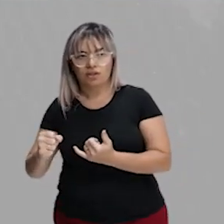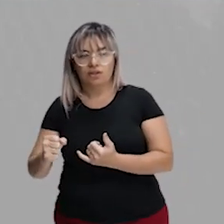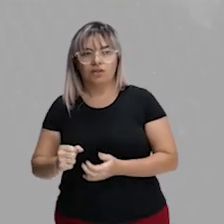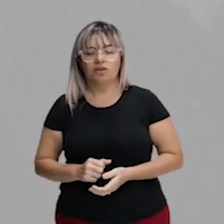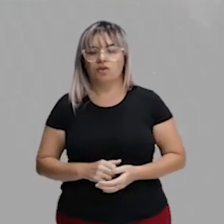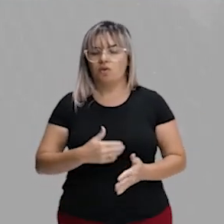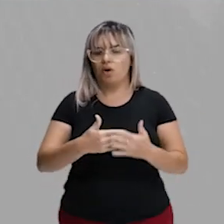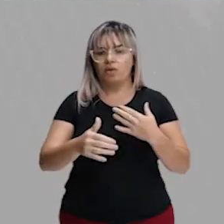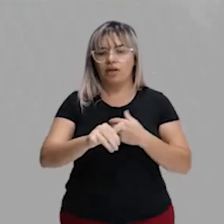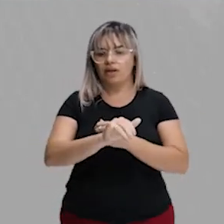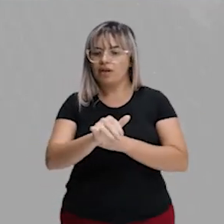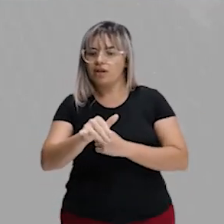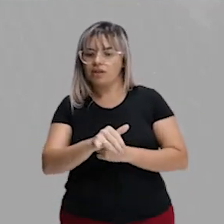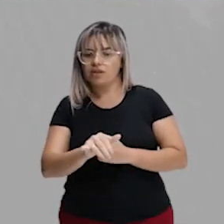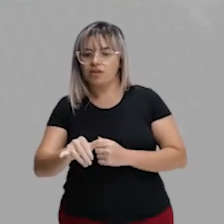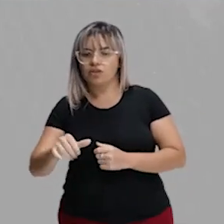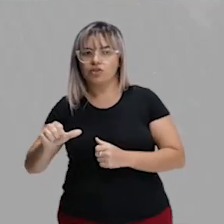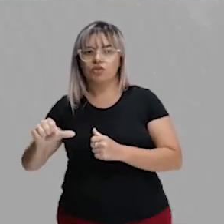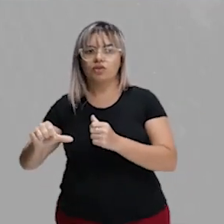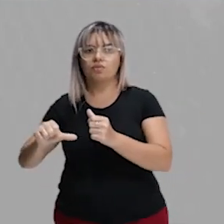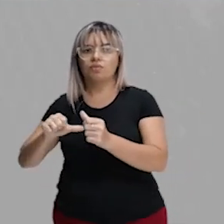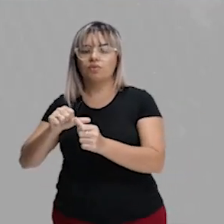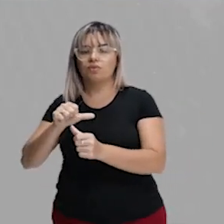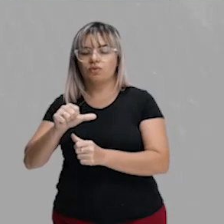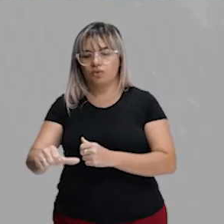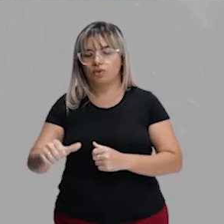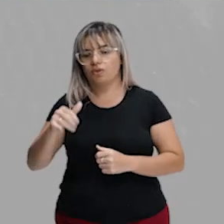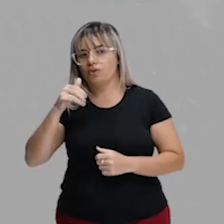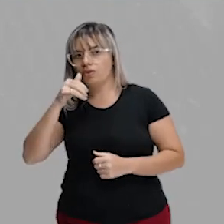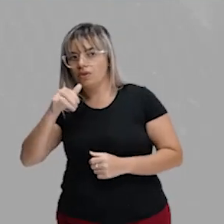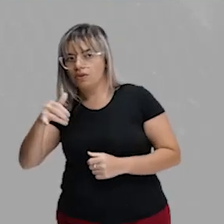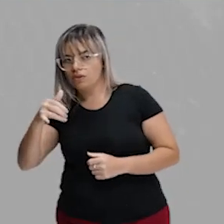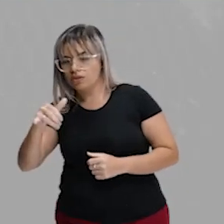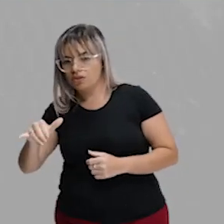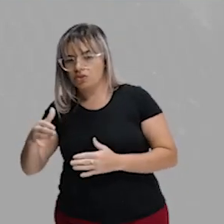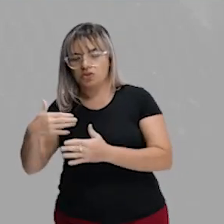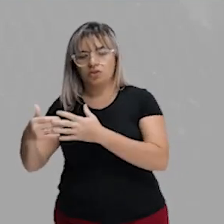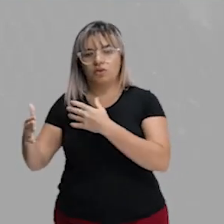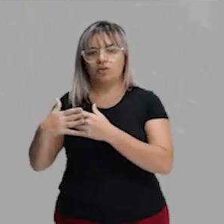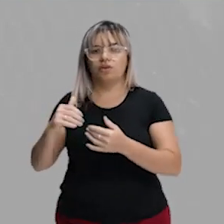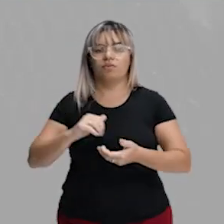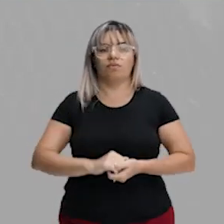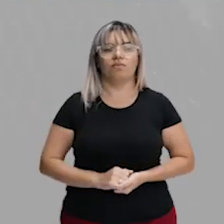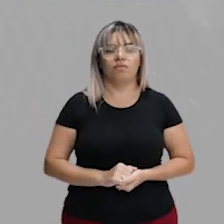circuito aqui, como é que nós representamos eles? Olha como é bem simples, ok?